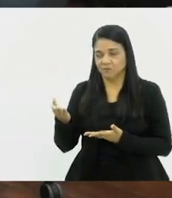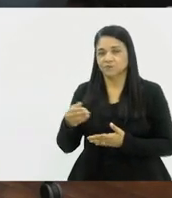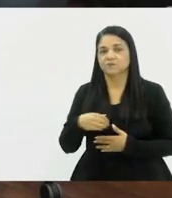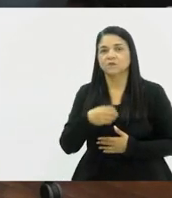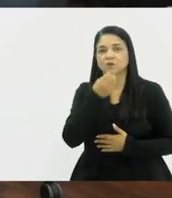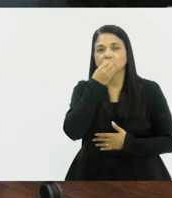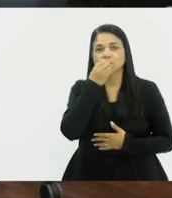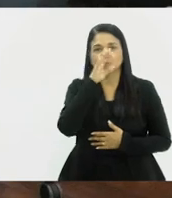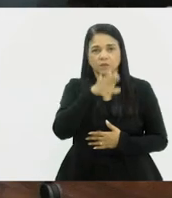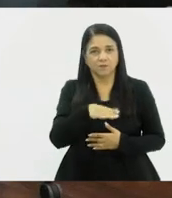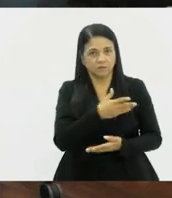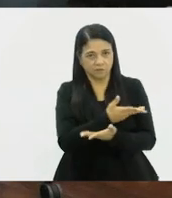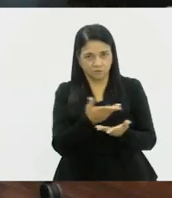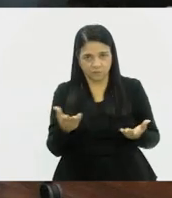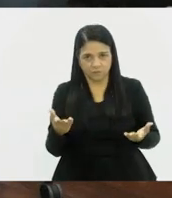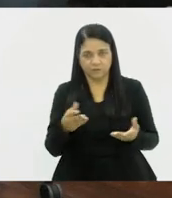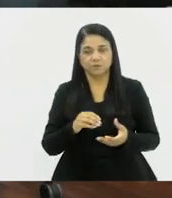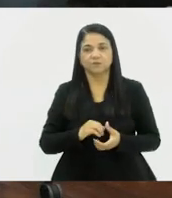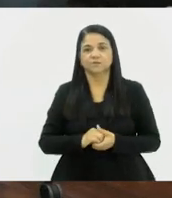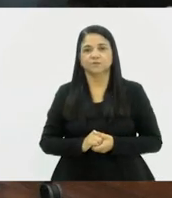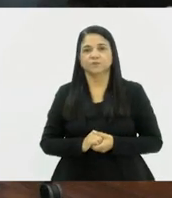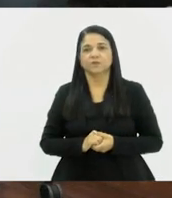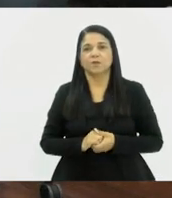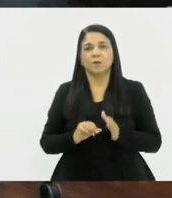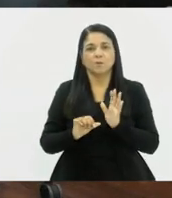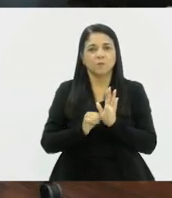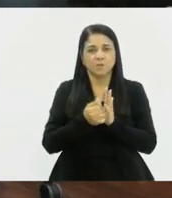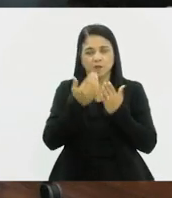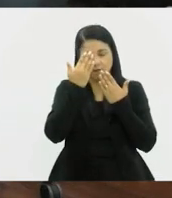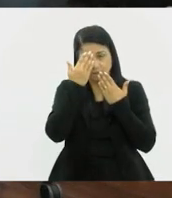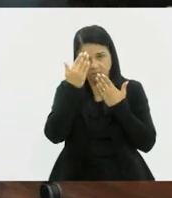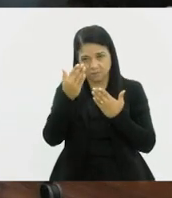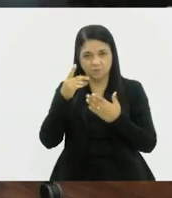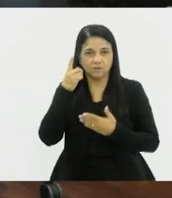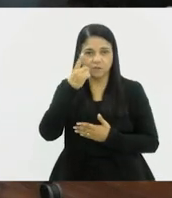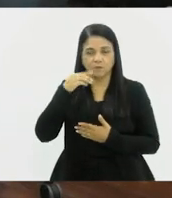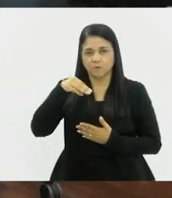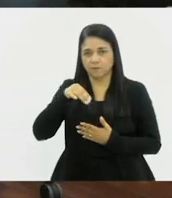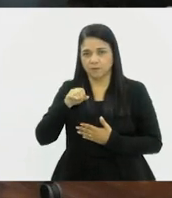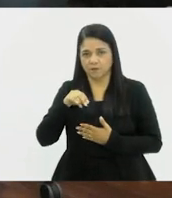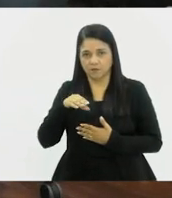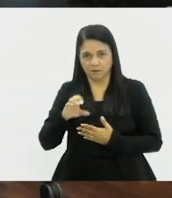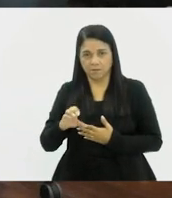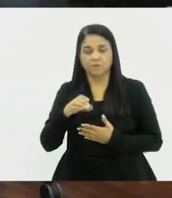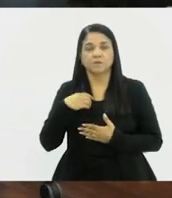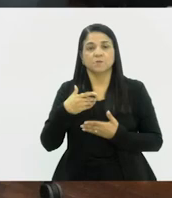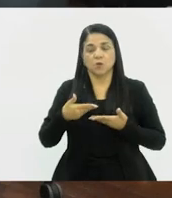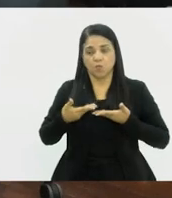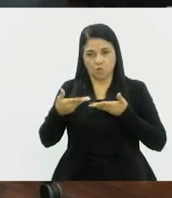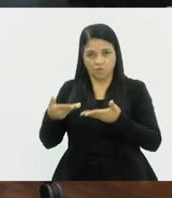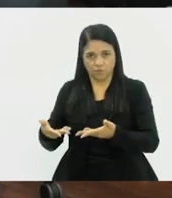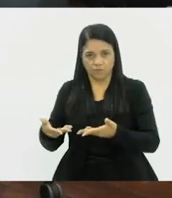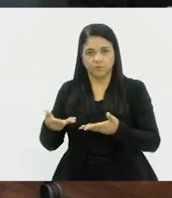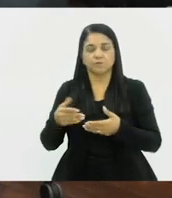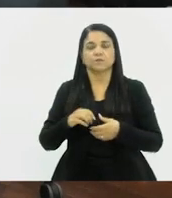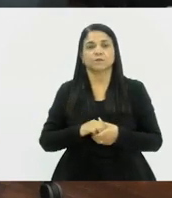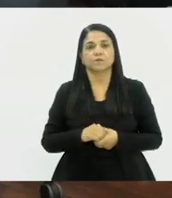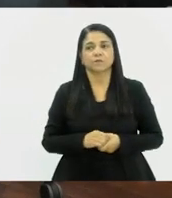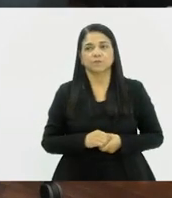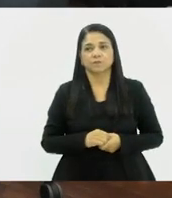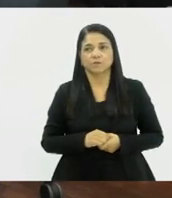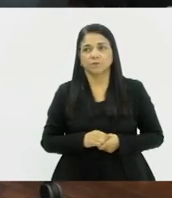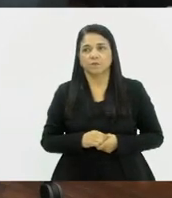tarde a todos e todas primeiramente agradecer o mink aí pelo convite o mandato pelo convite bem